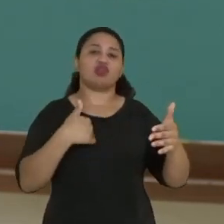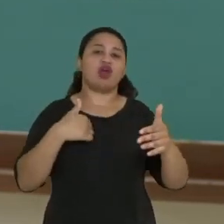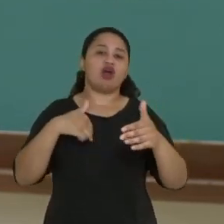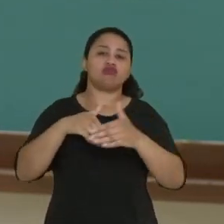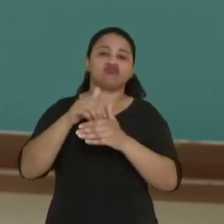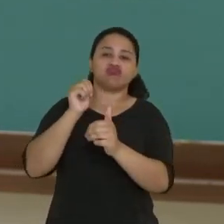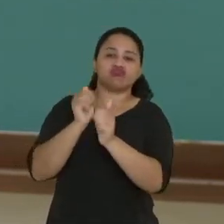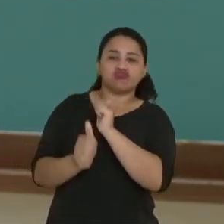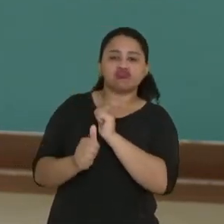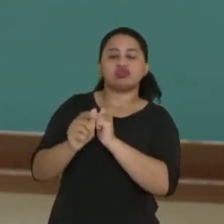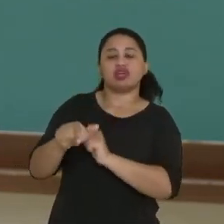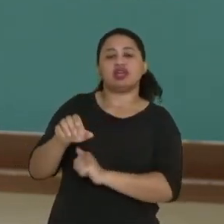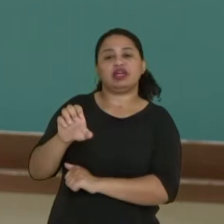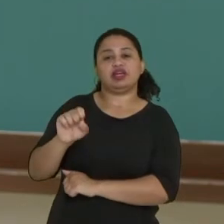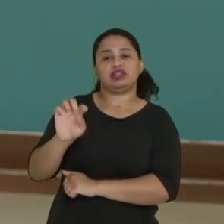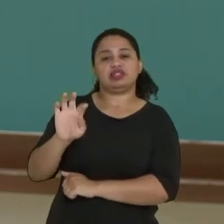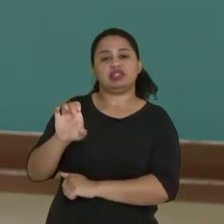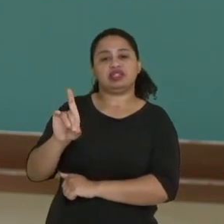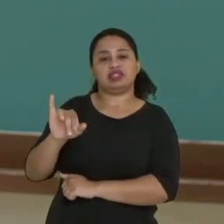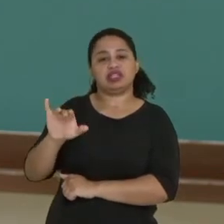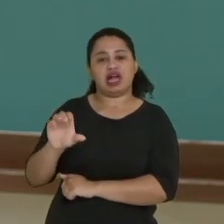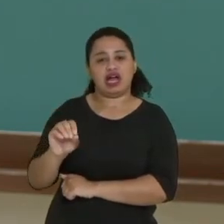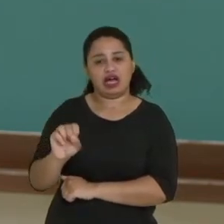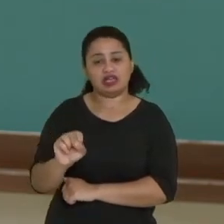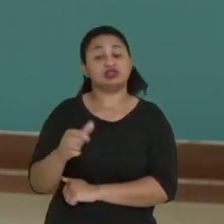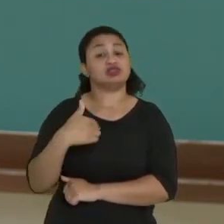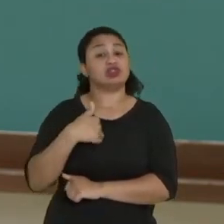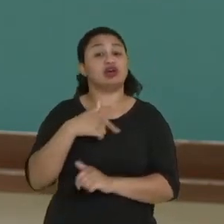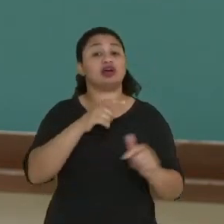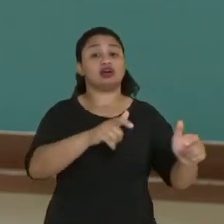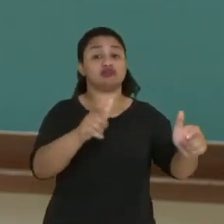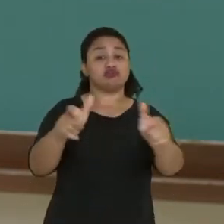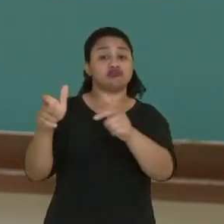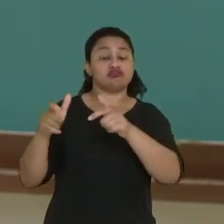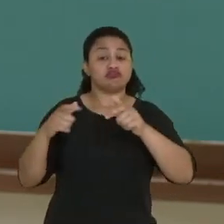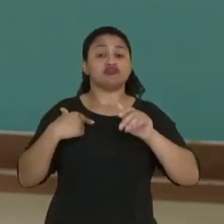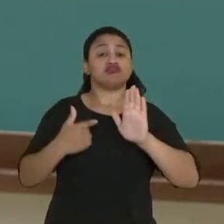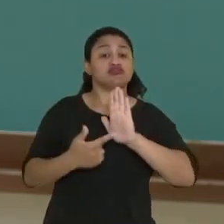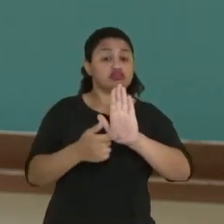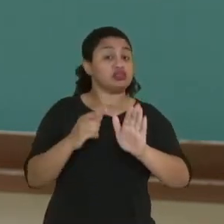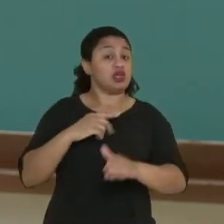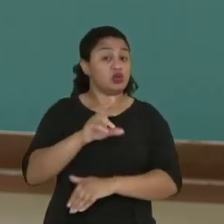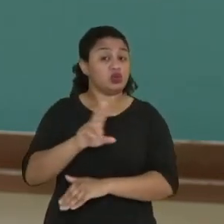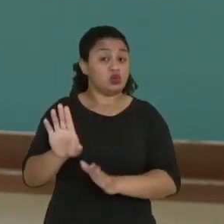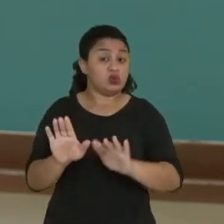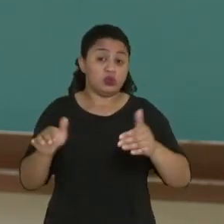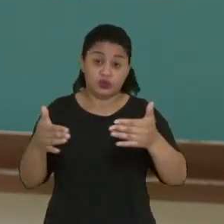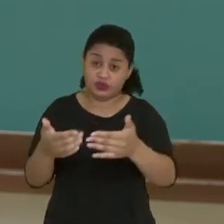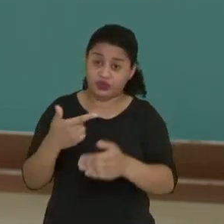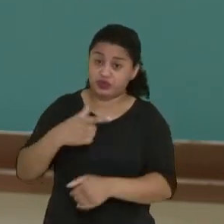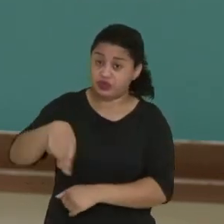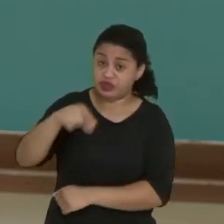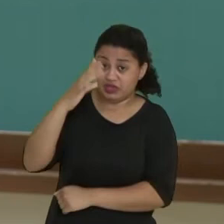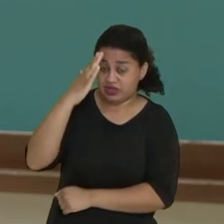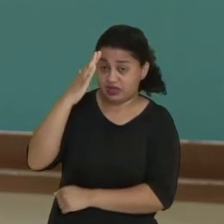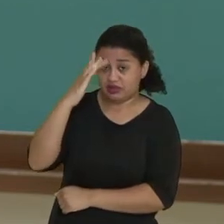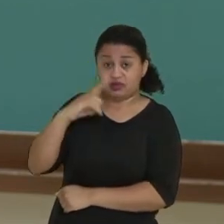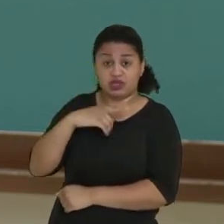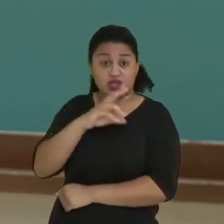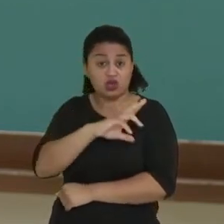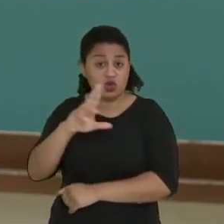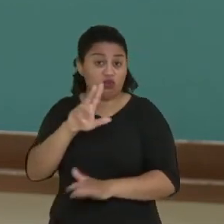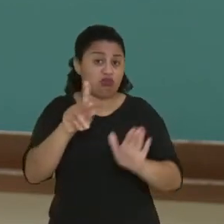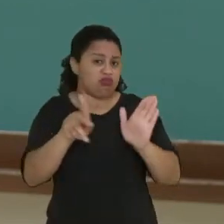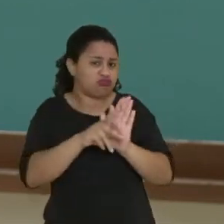esse local ali onde a apresentação ocorre, então tem um nome específico. Isso é bem interessante, né? Vocês sabiam disso? Que tinha um nome